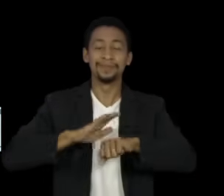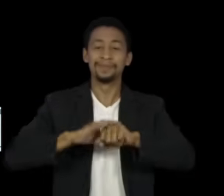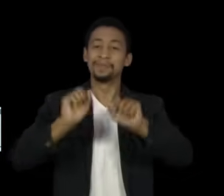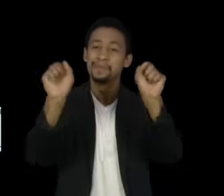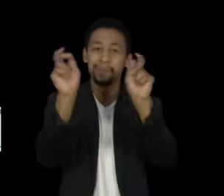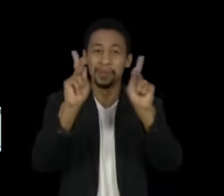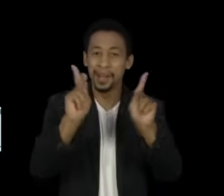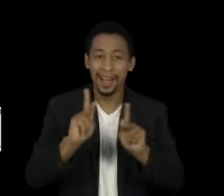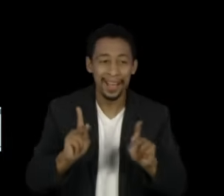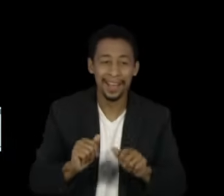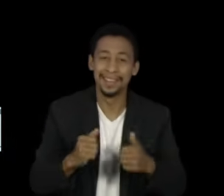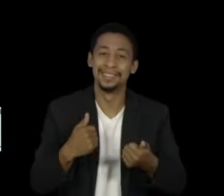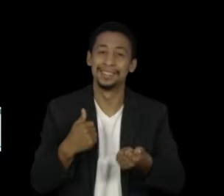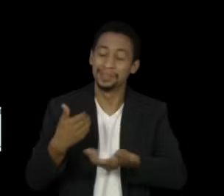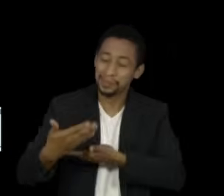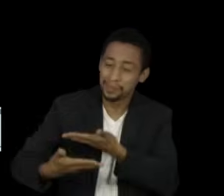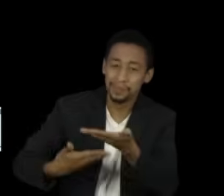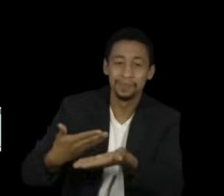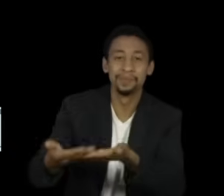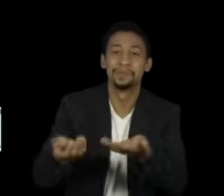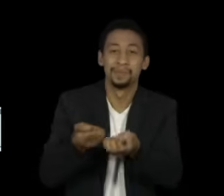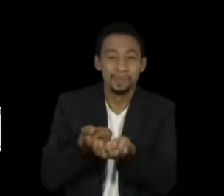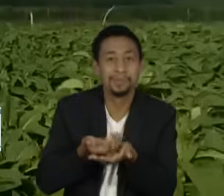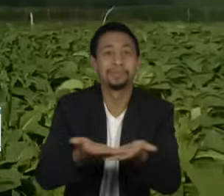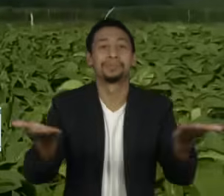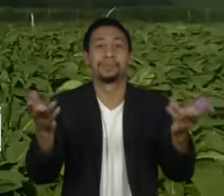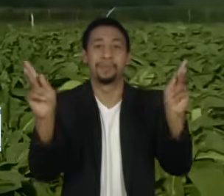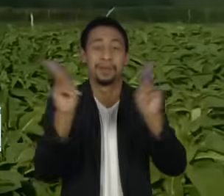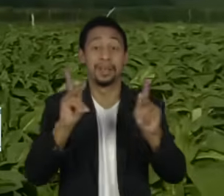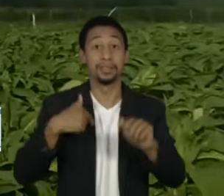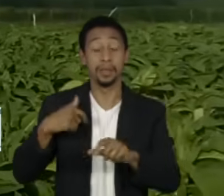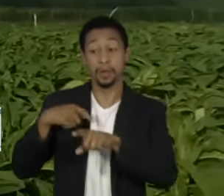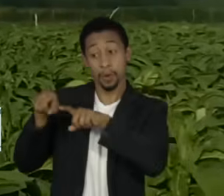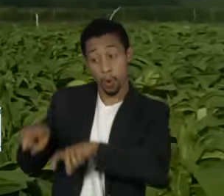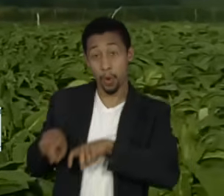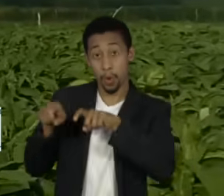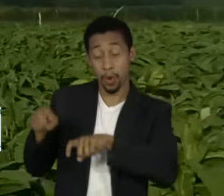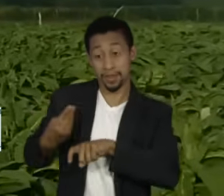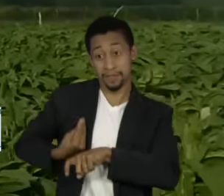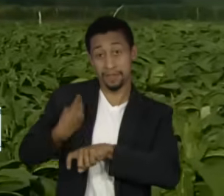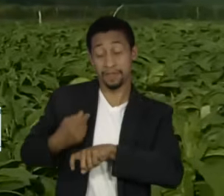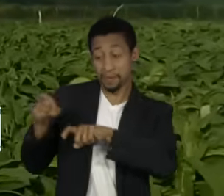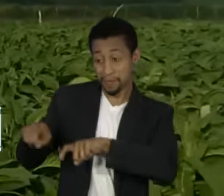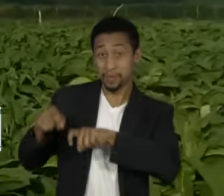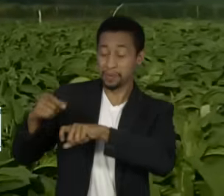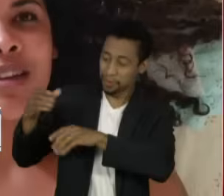Estava passando agora aqui perto, né? Que estou vindo da roça, plantação deu que deu bonito.